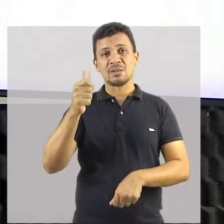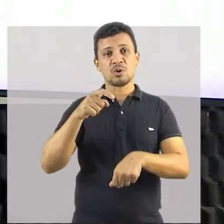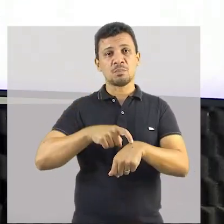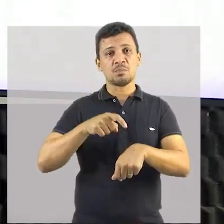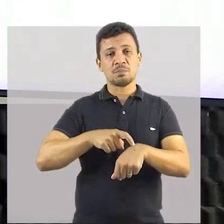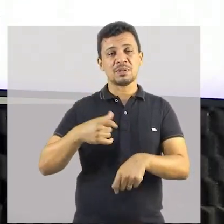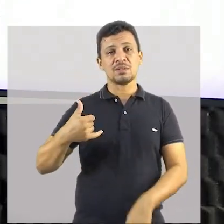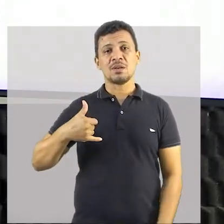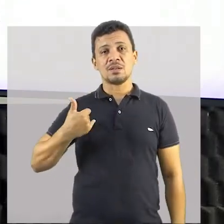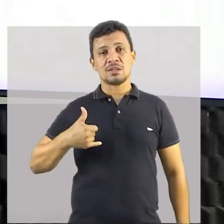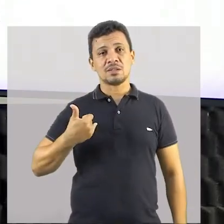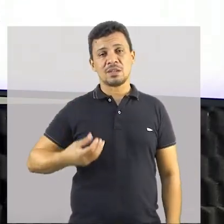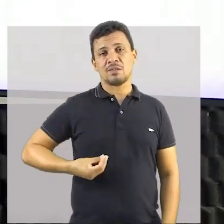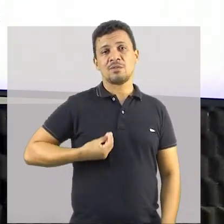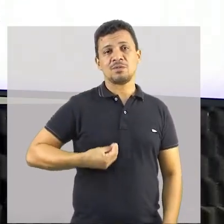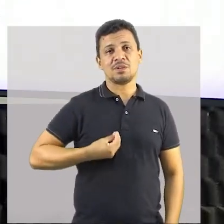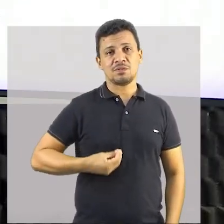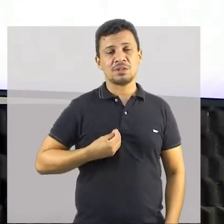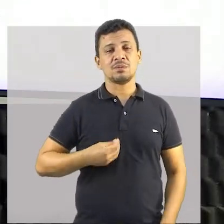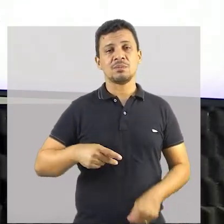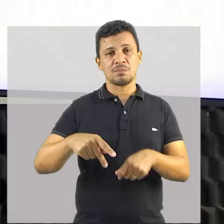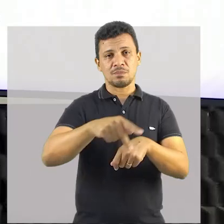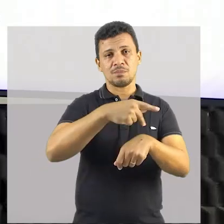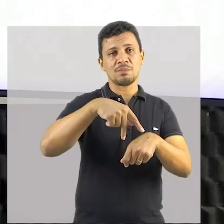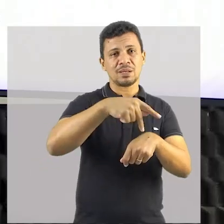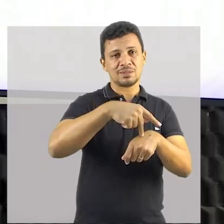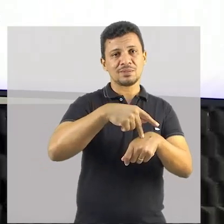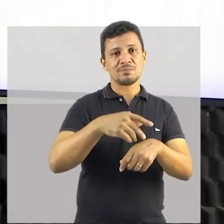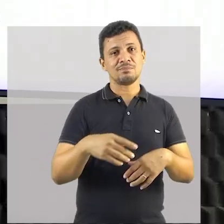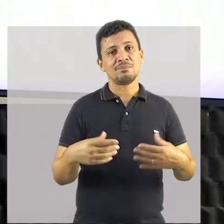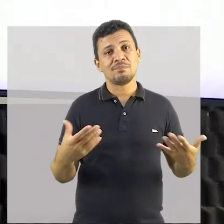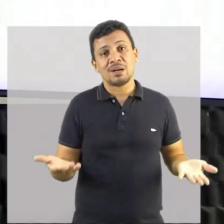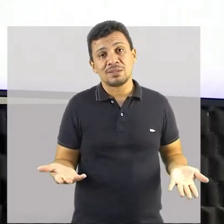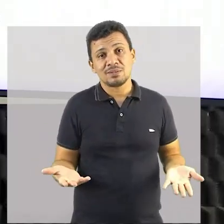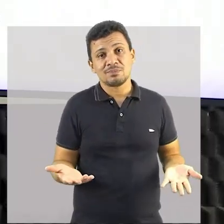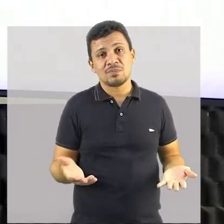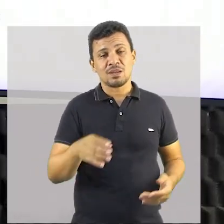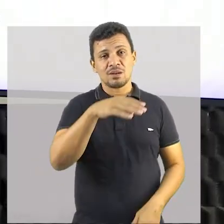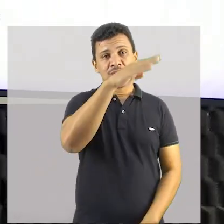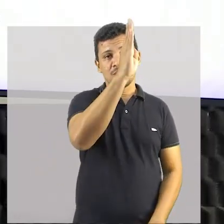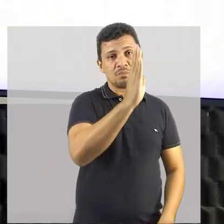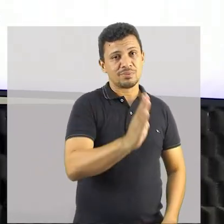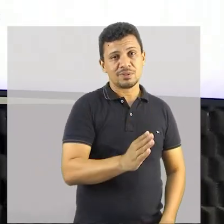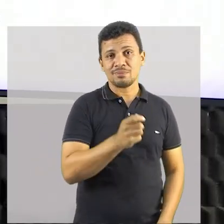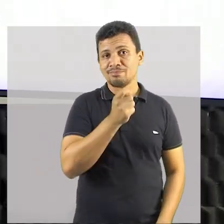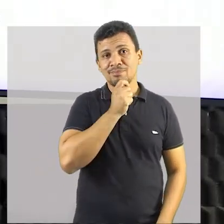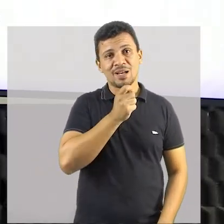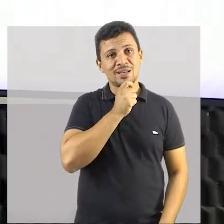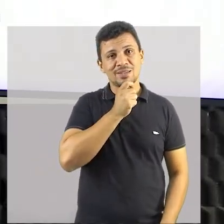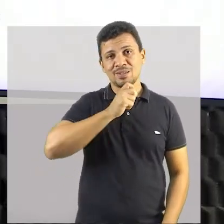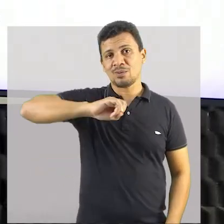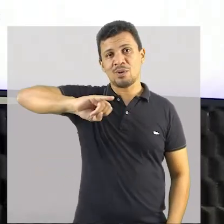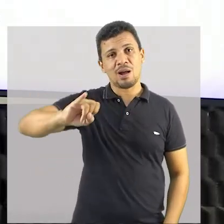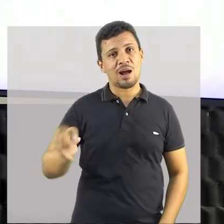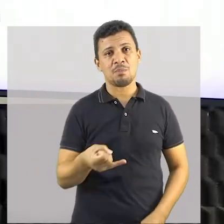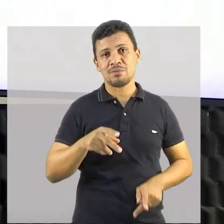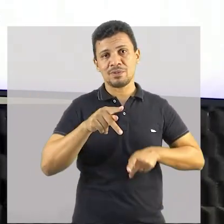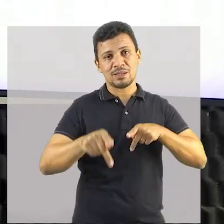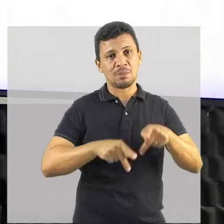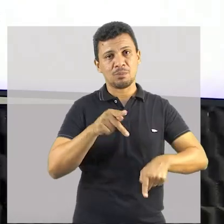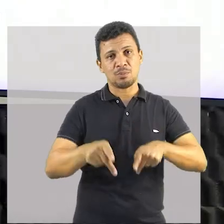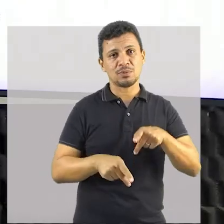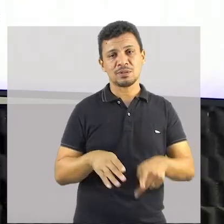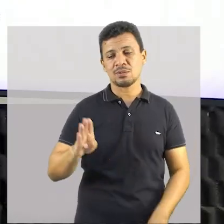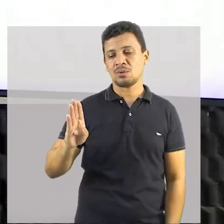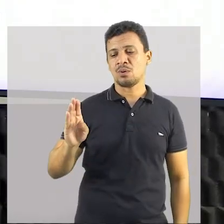faixas etárias, vivido por um país. Mas o nosso país, nesse caso, não soube aproveitar o bônus demográfico como